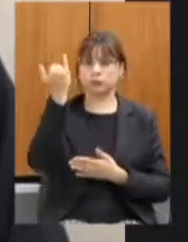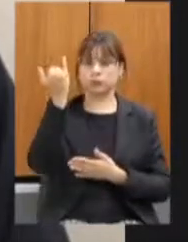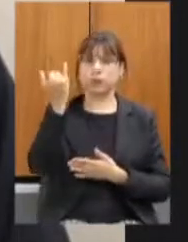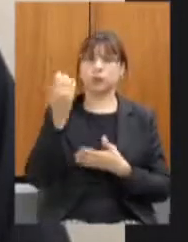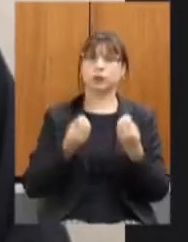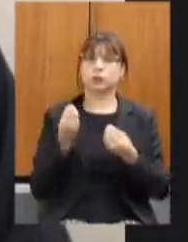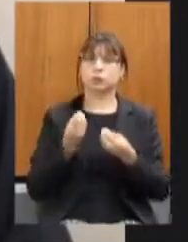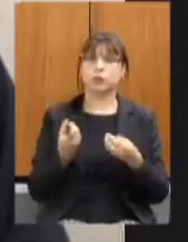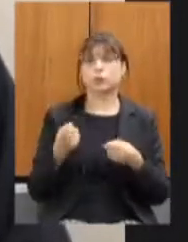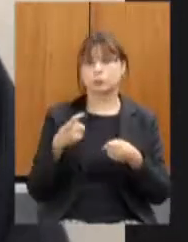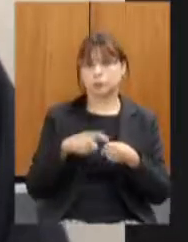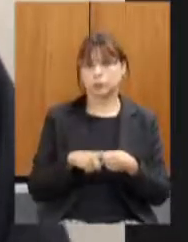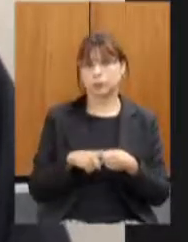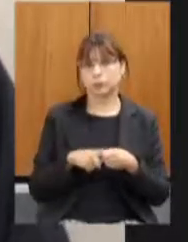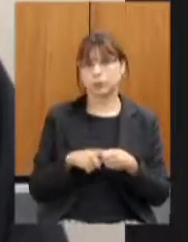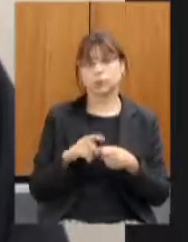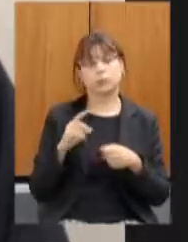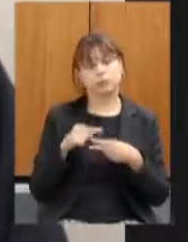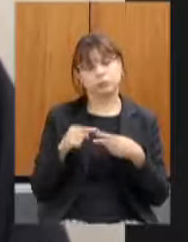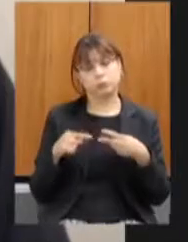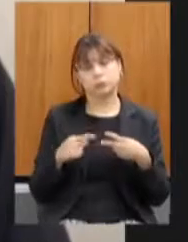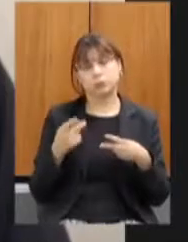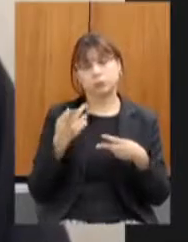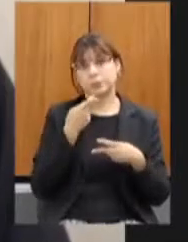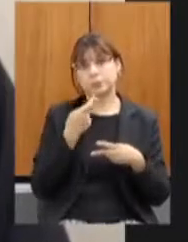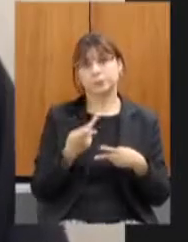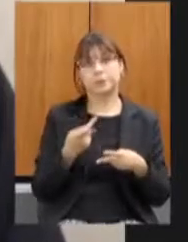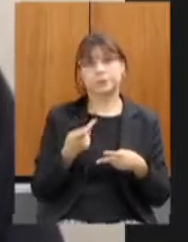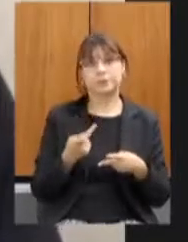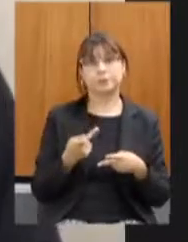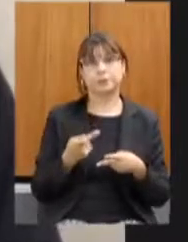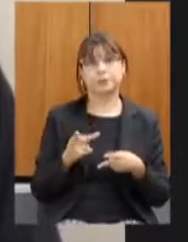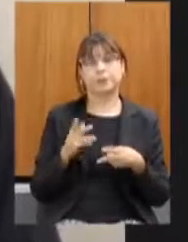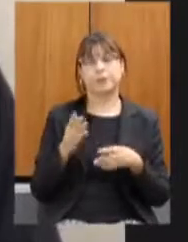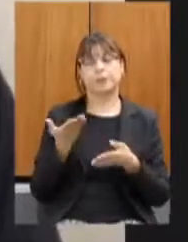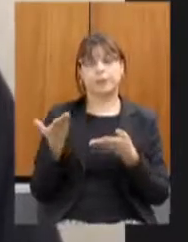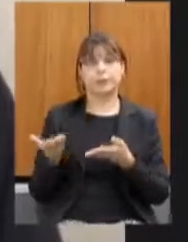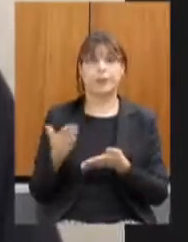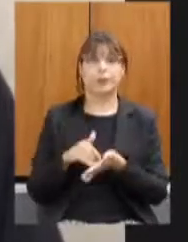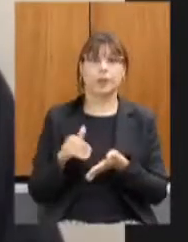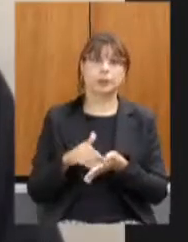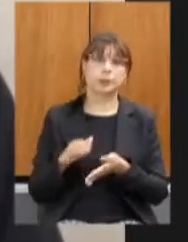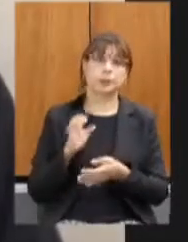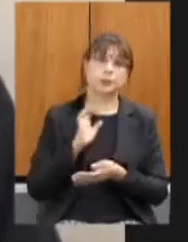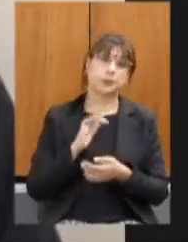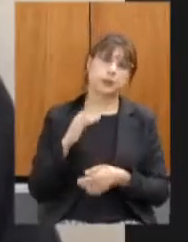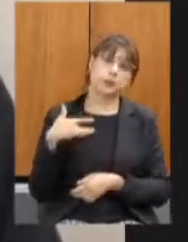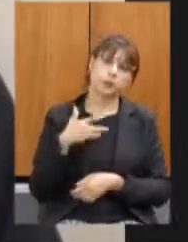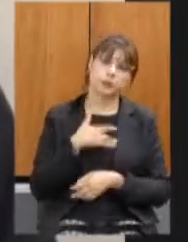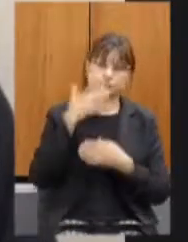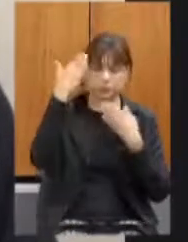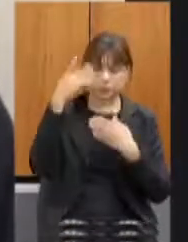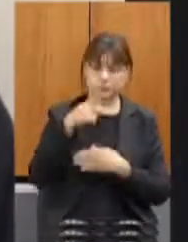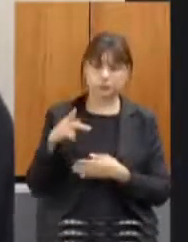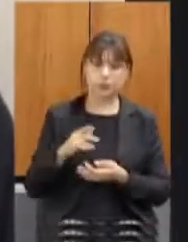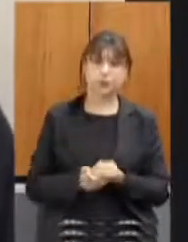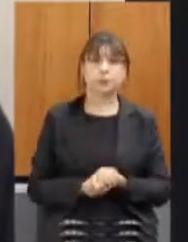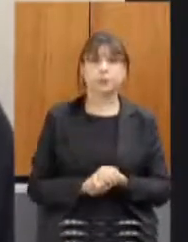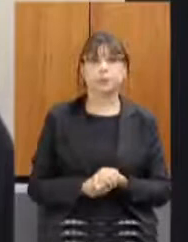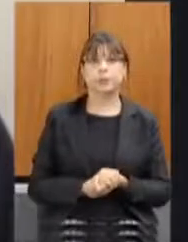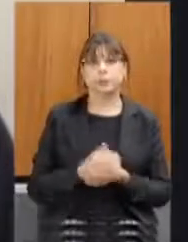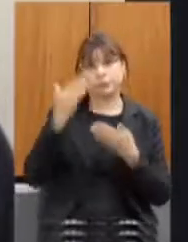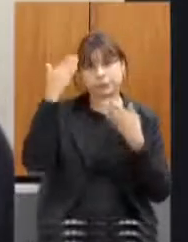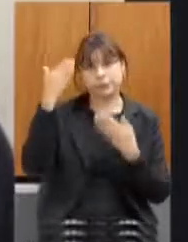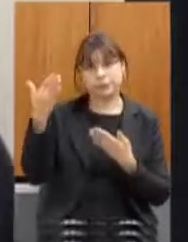Ok não sei se são as nossas demandas equipamento para escritórios salões Obrigado Presidente lugar Deputado Artur bual